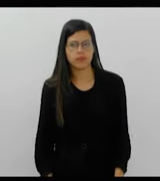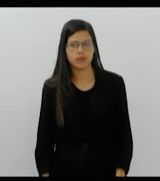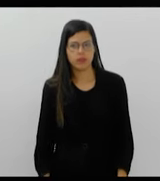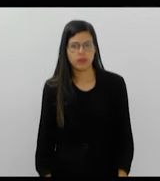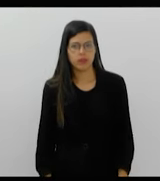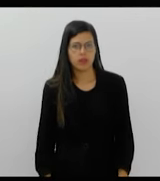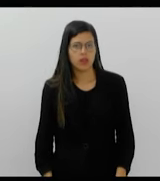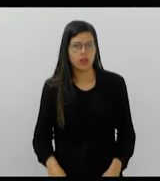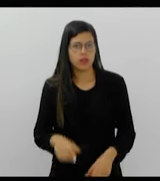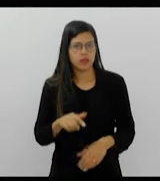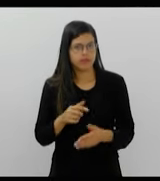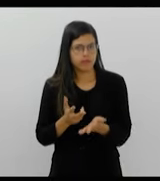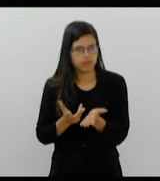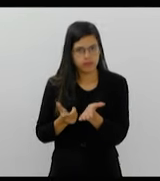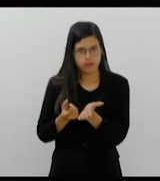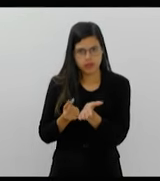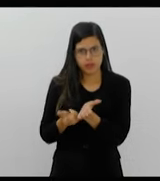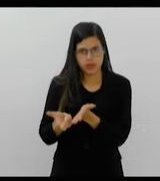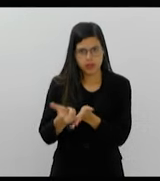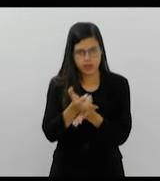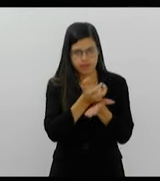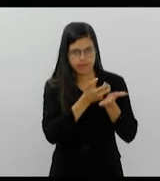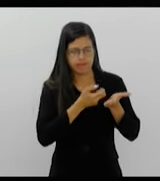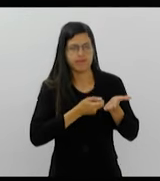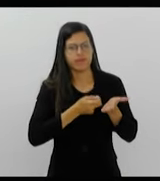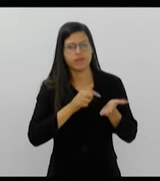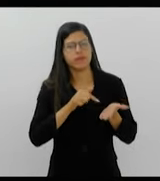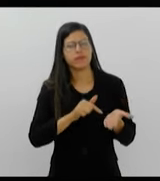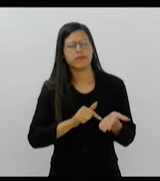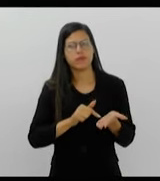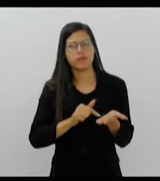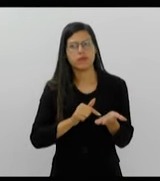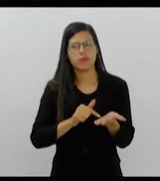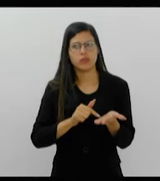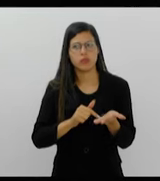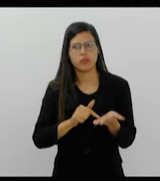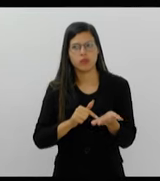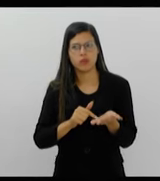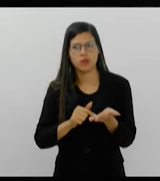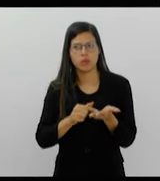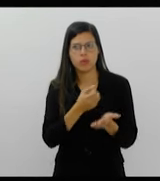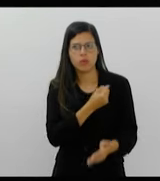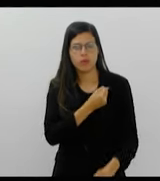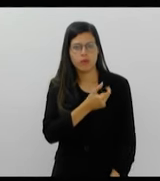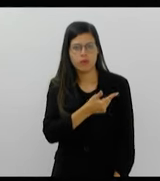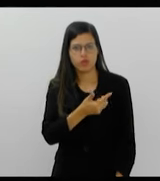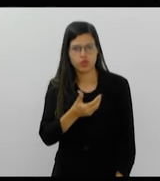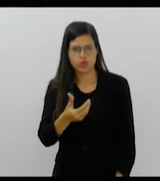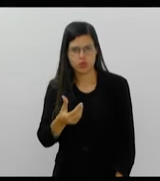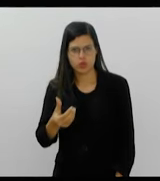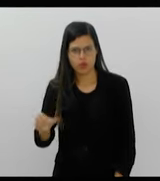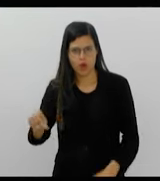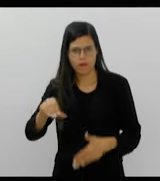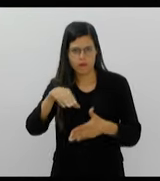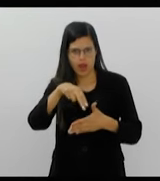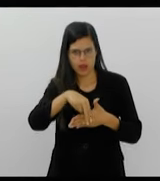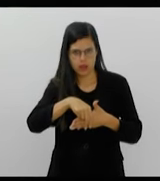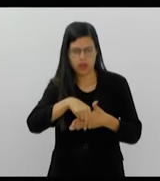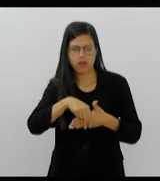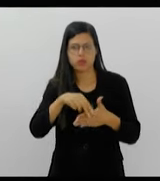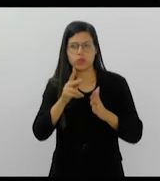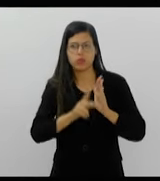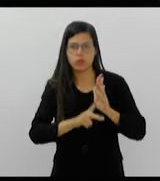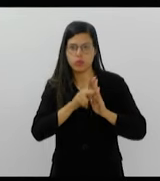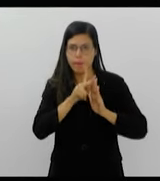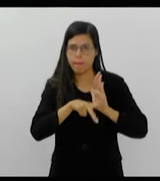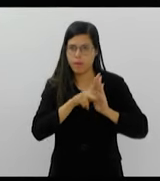mesmo regime, posteriormente, no anexo 29 do plano, esse valor